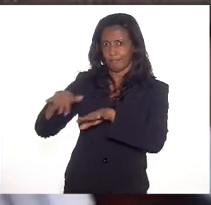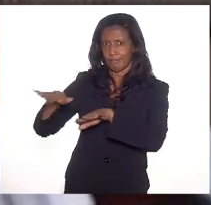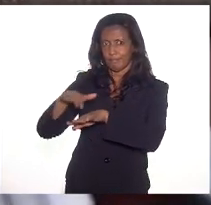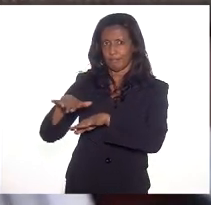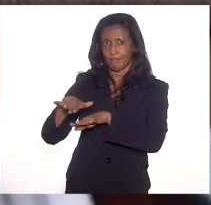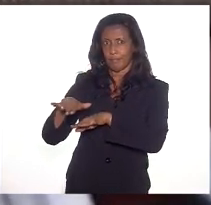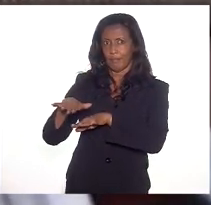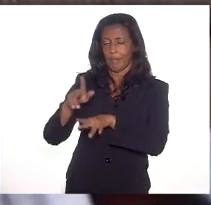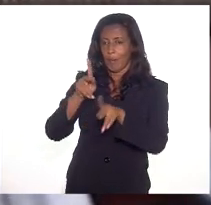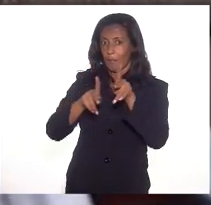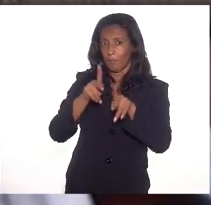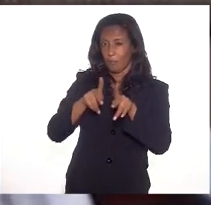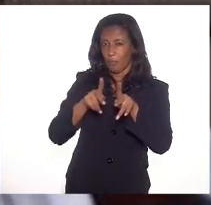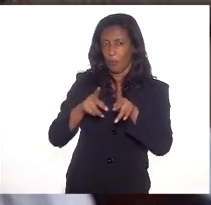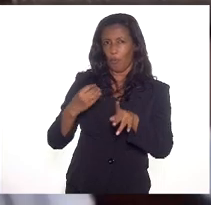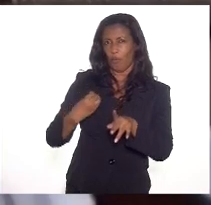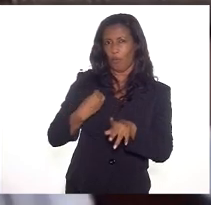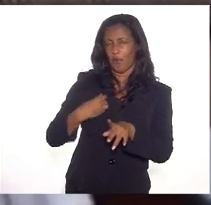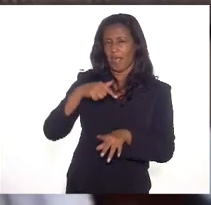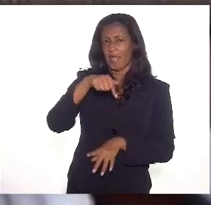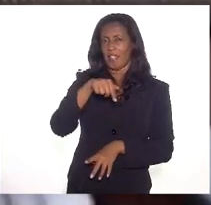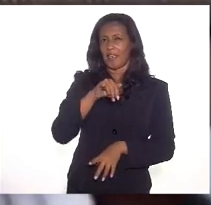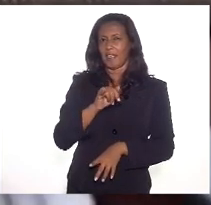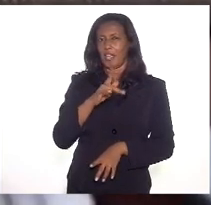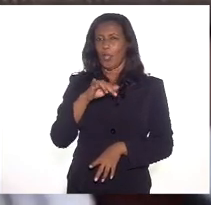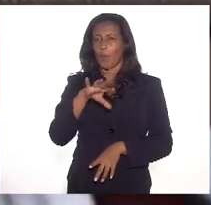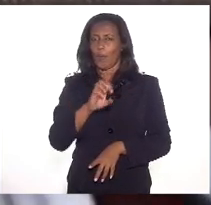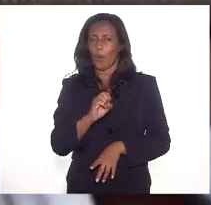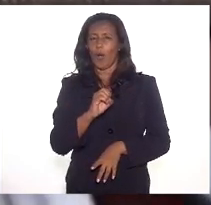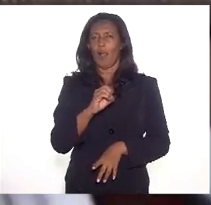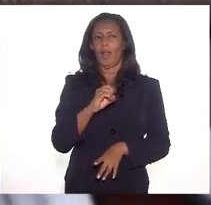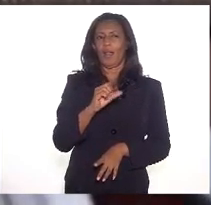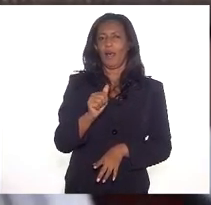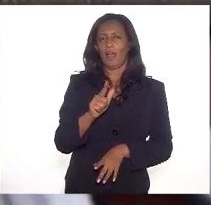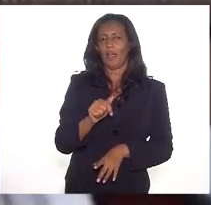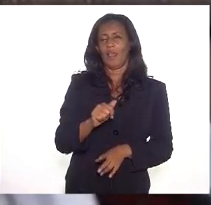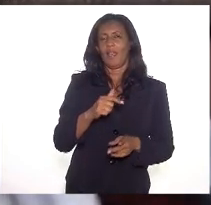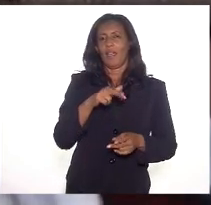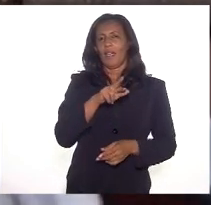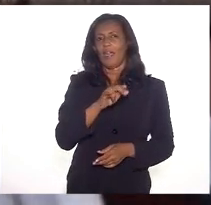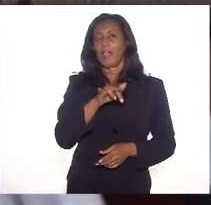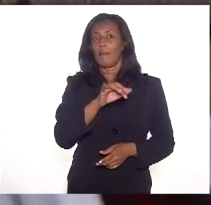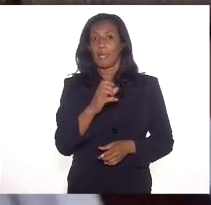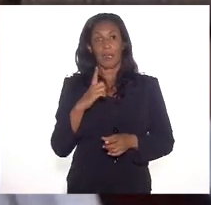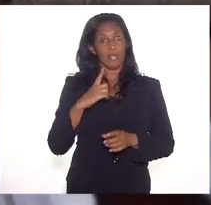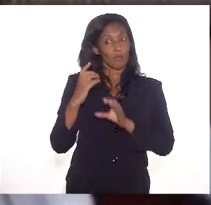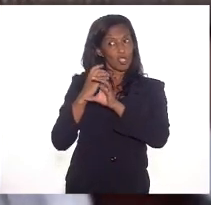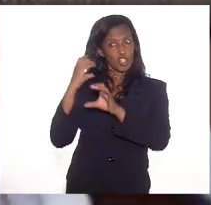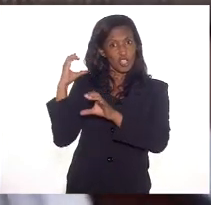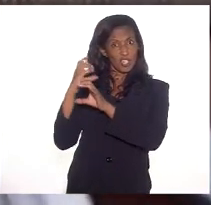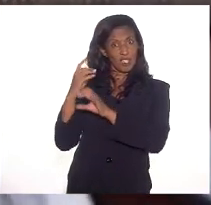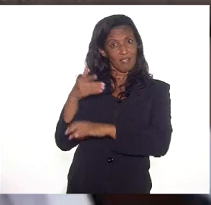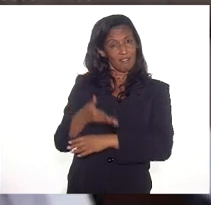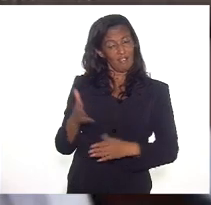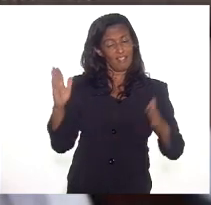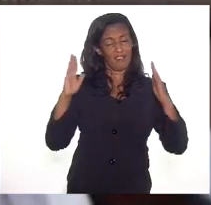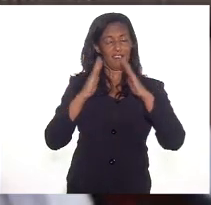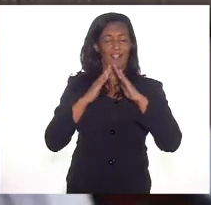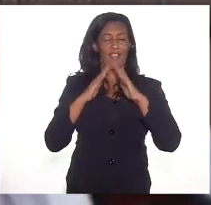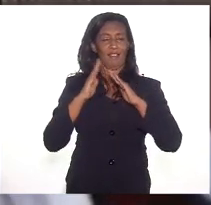populações tradicionais e ribeirinhas e quilombolas, já ditas aqui pelo deputado Luiz Paulo. Temos engenheiros aqui na